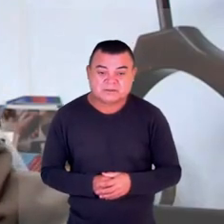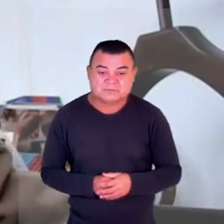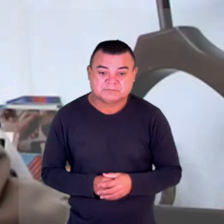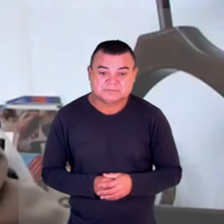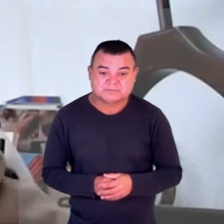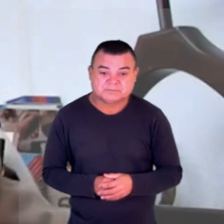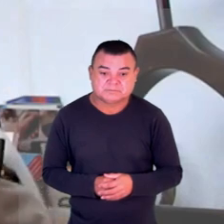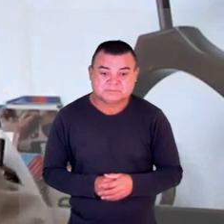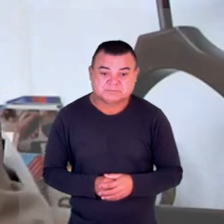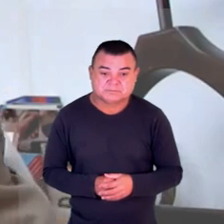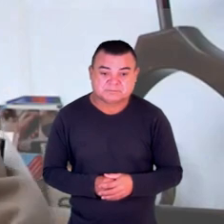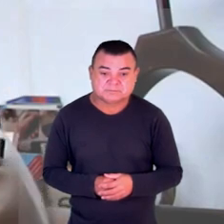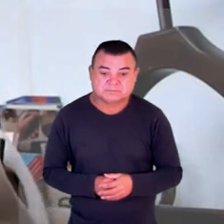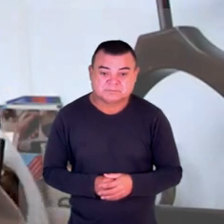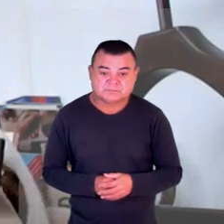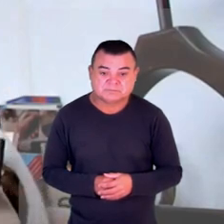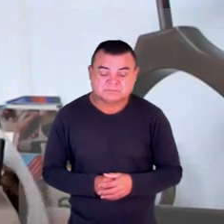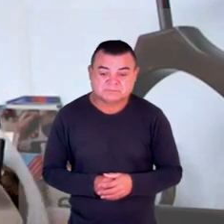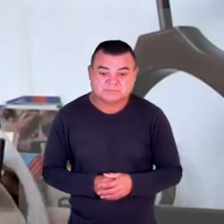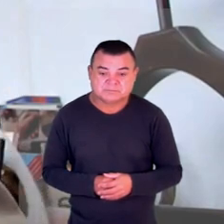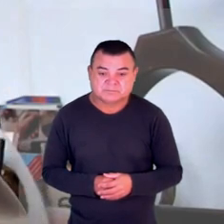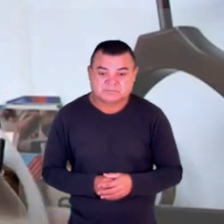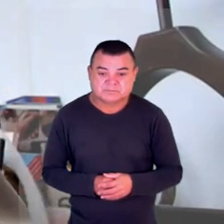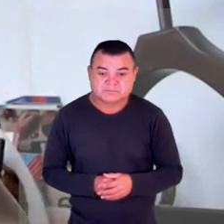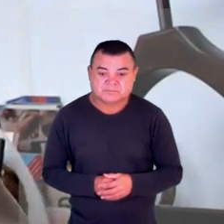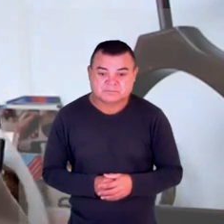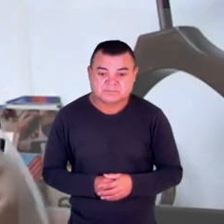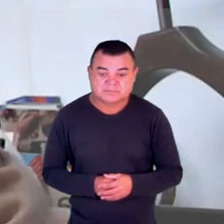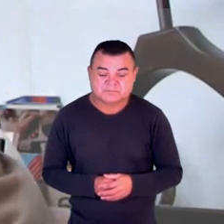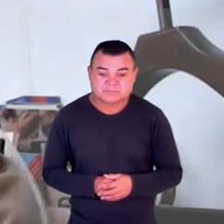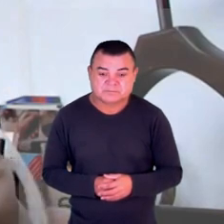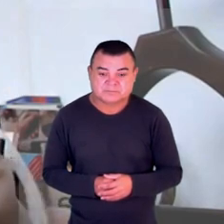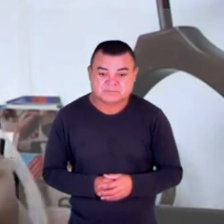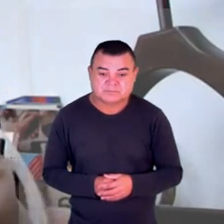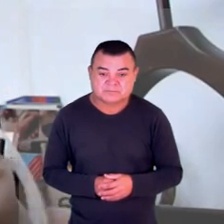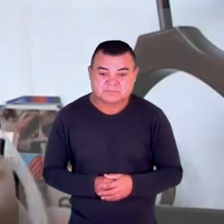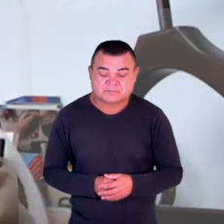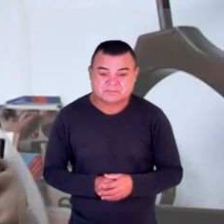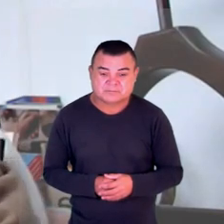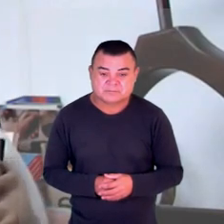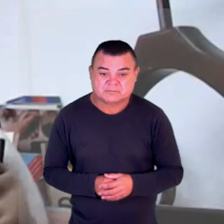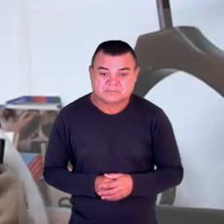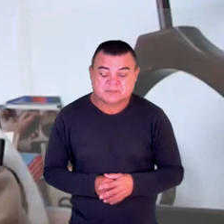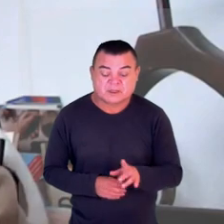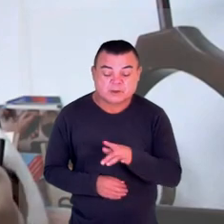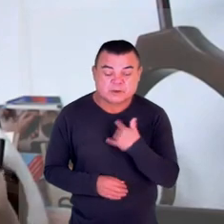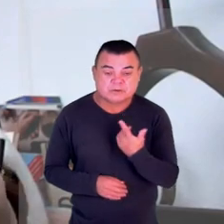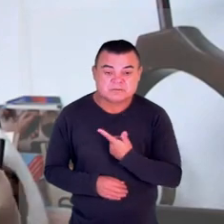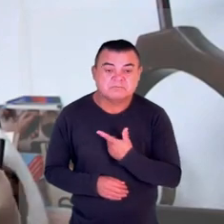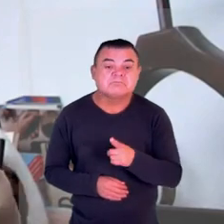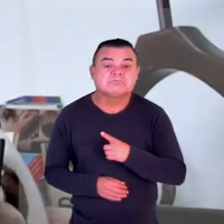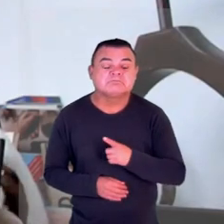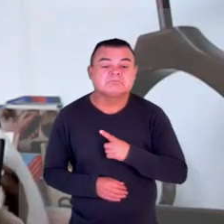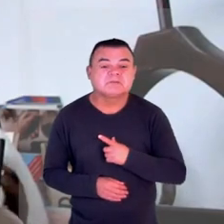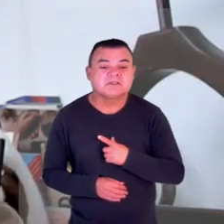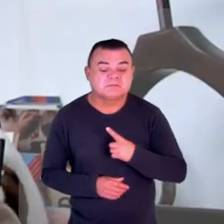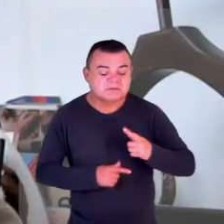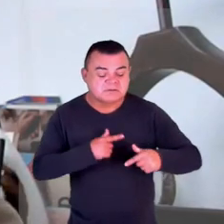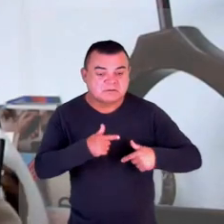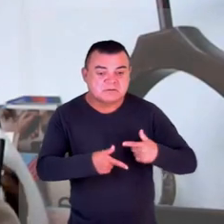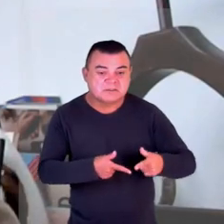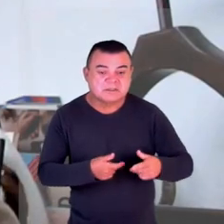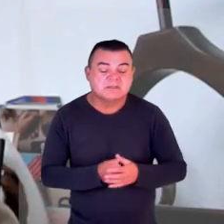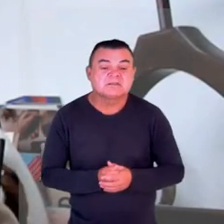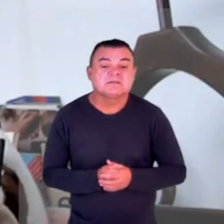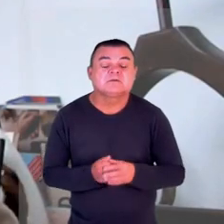eh nós nós temos né na na sequência a indicação pela